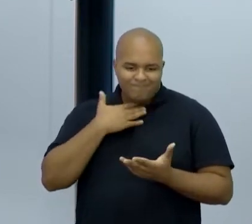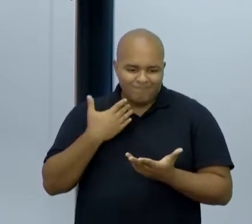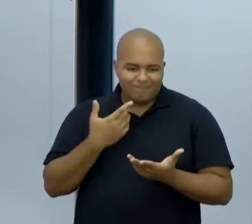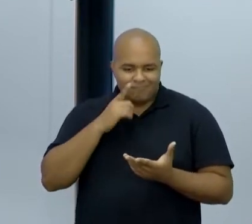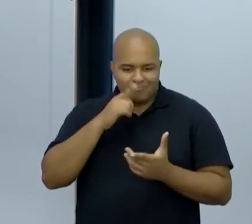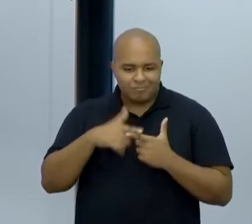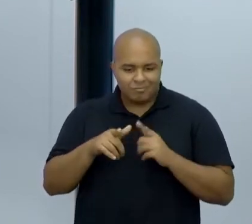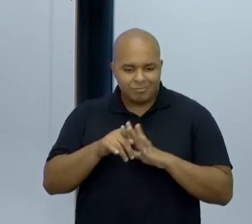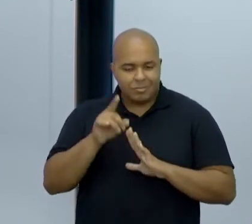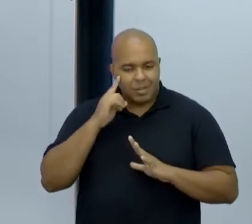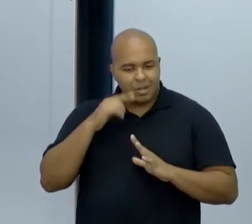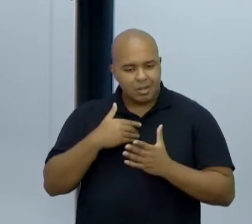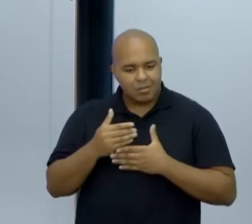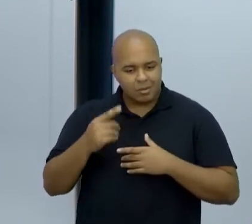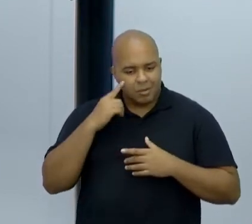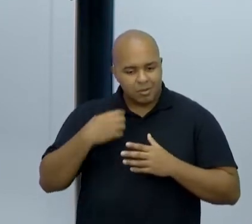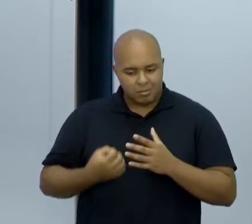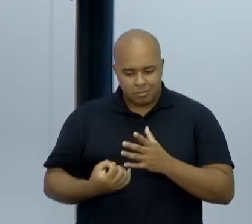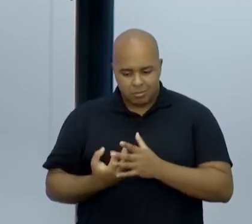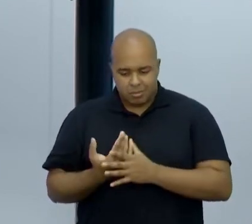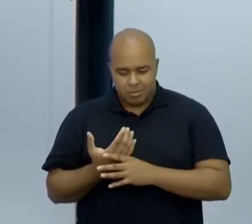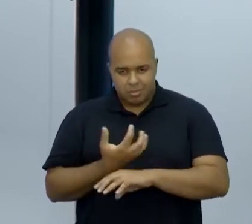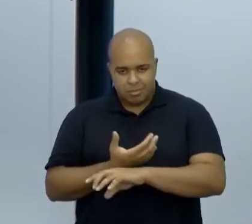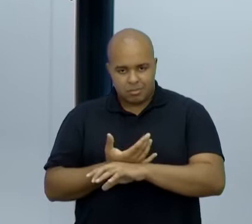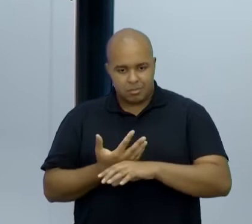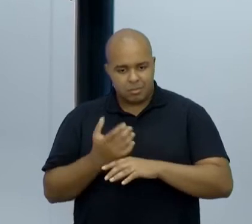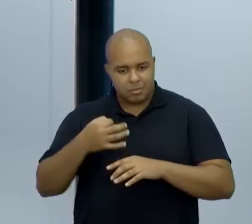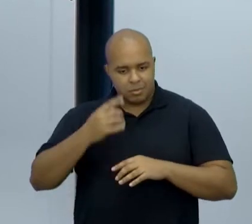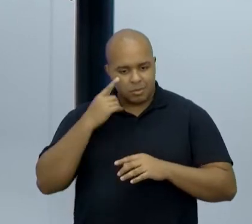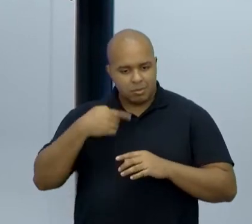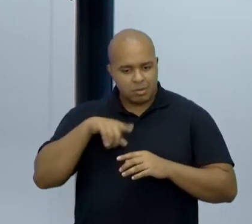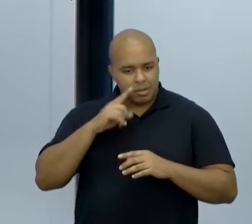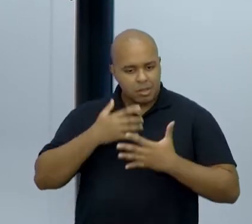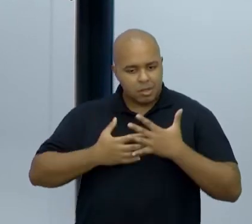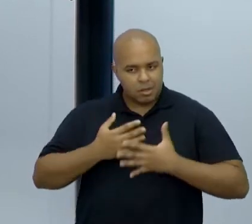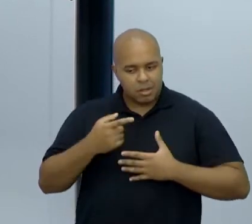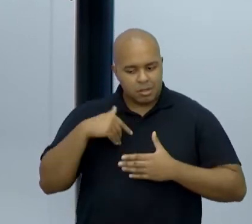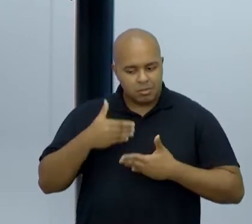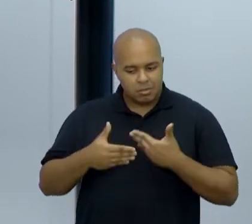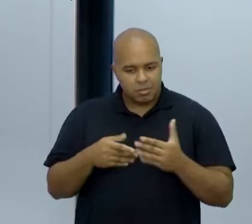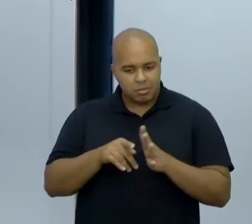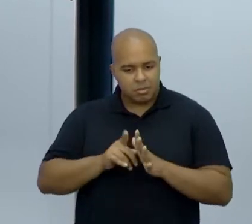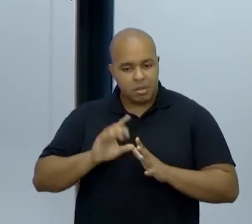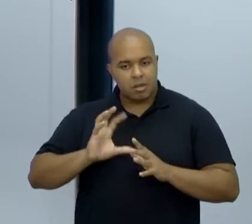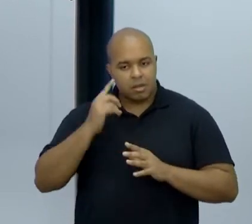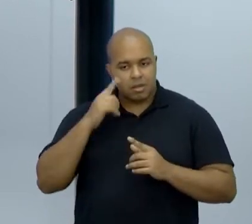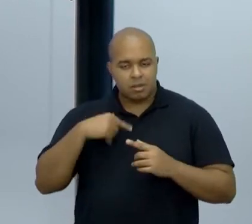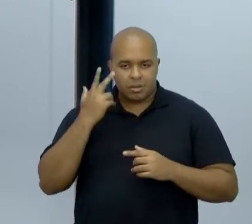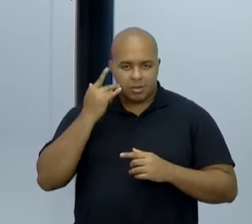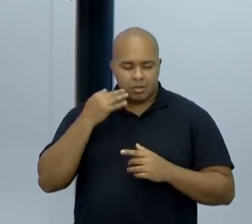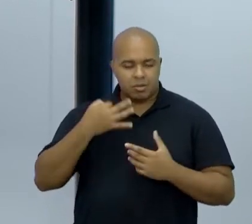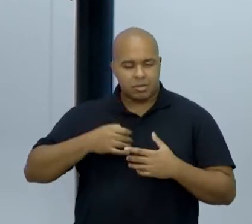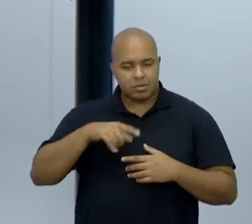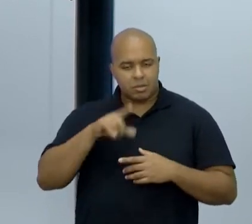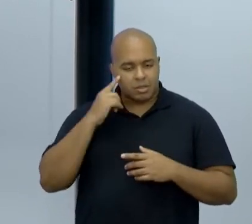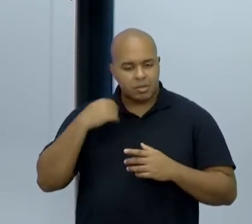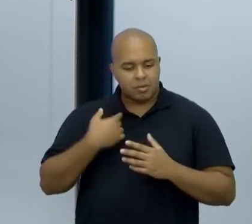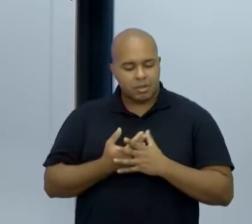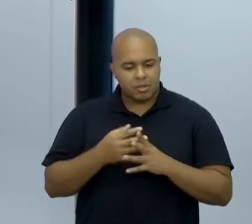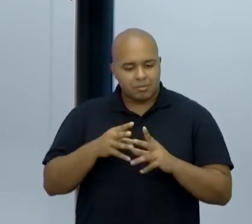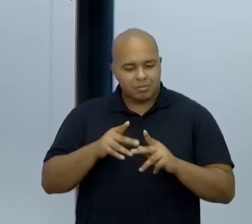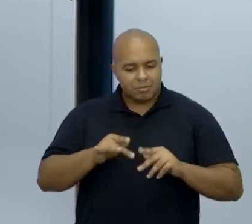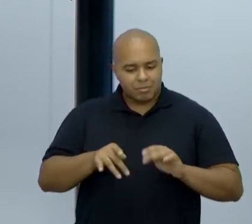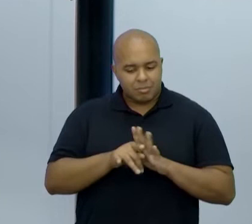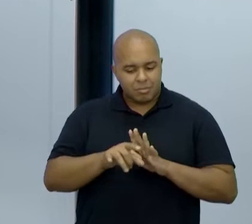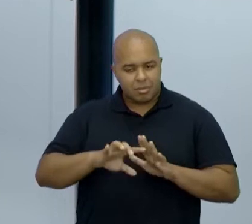ali, tá começando a nascer, começa a brotar, né? Você impede esse processo que ocorra naturalmente, você vai